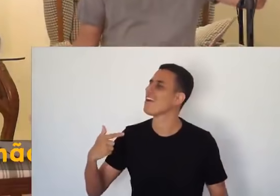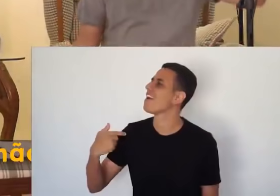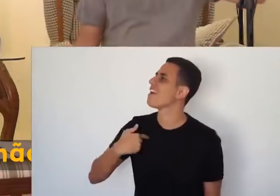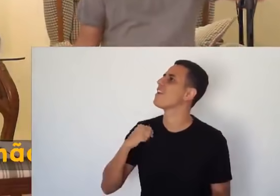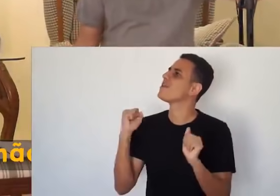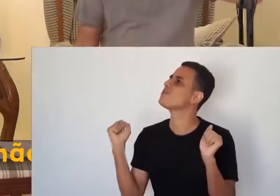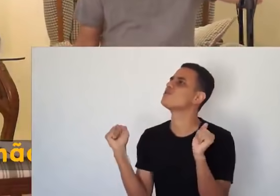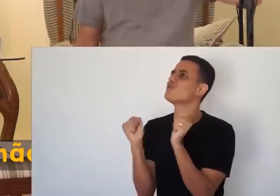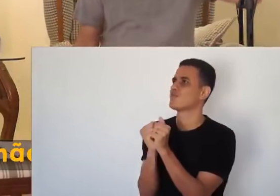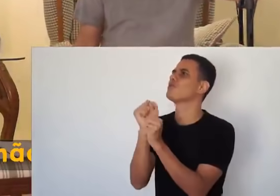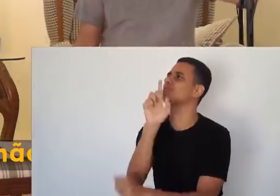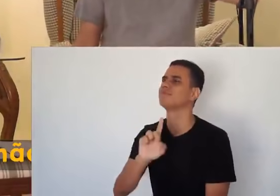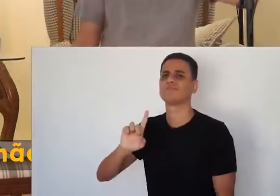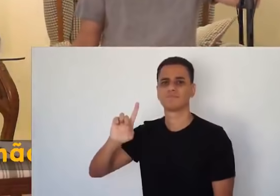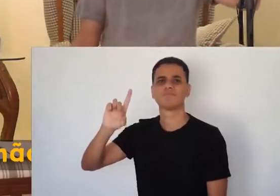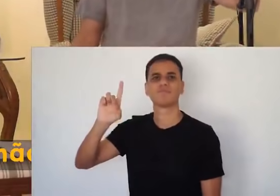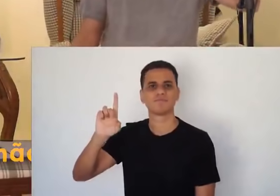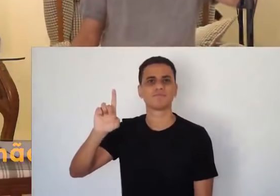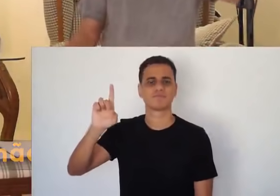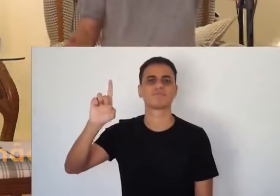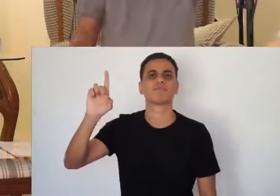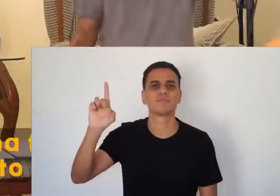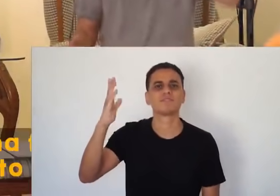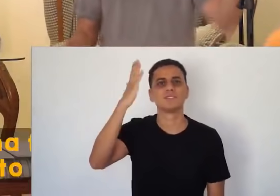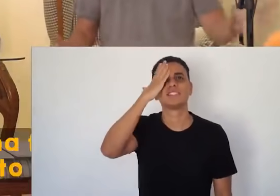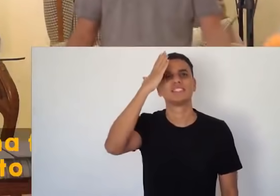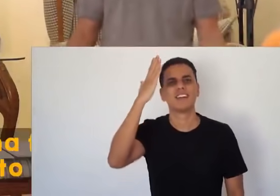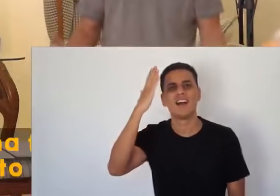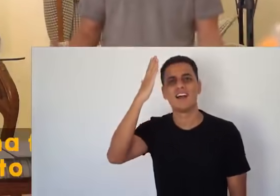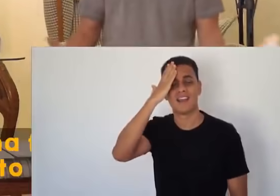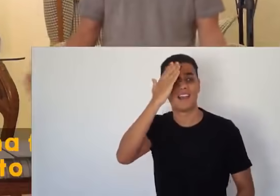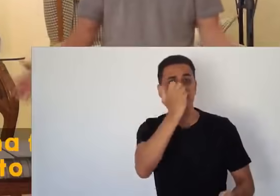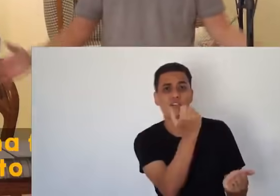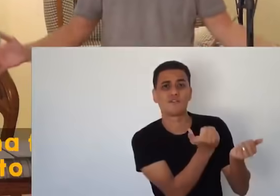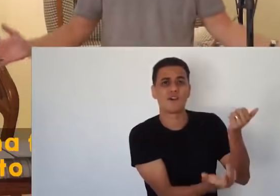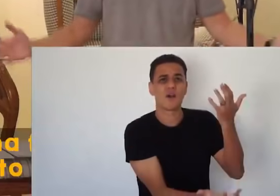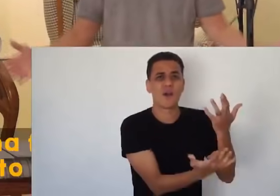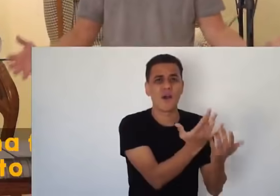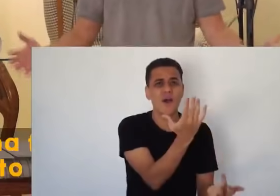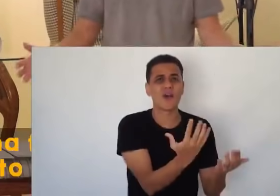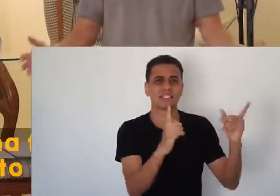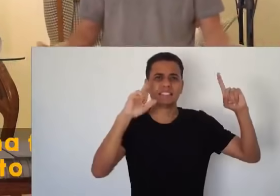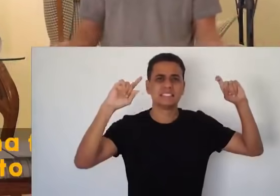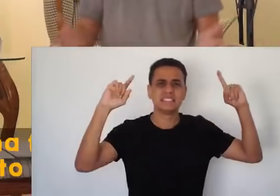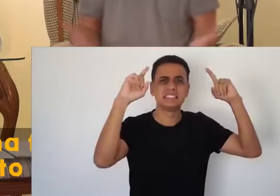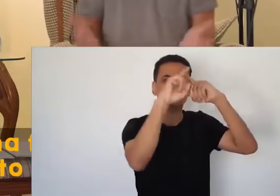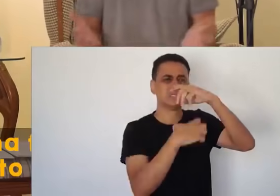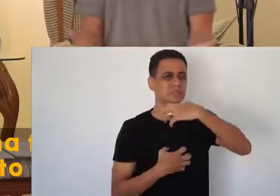Eu sei, sozinho não estarei. Haverá outro na